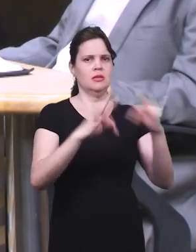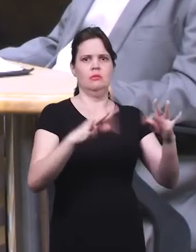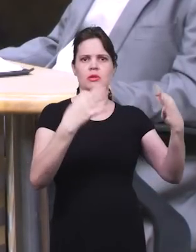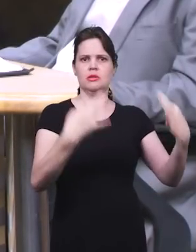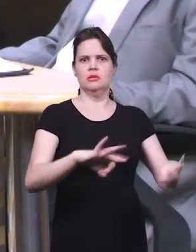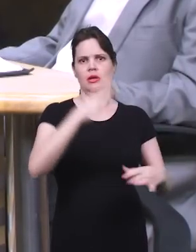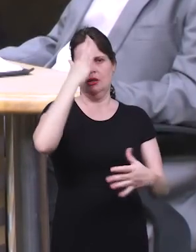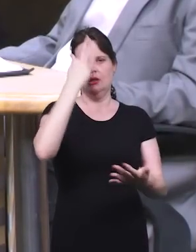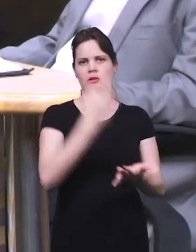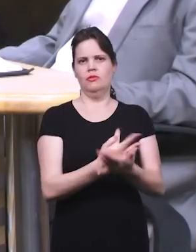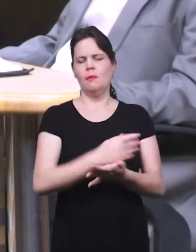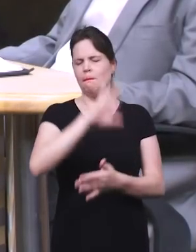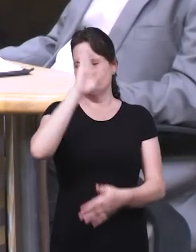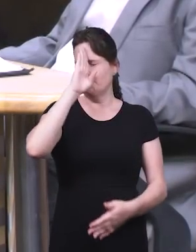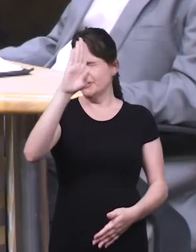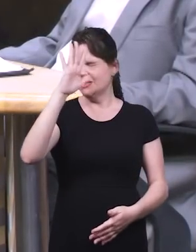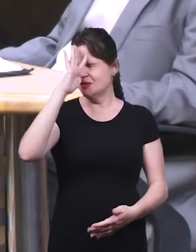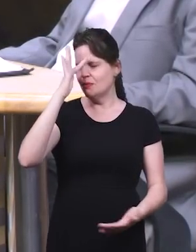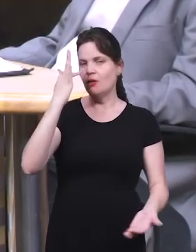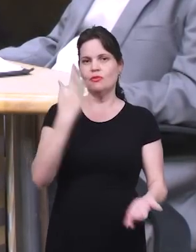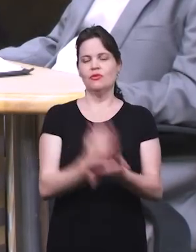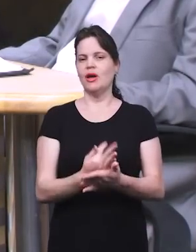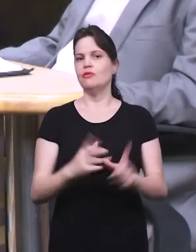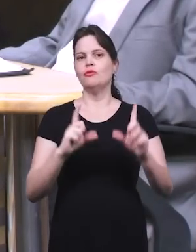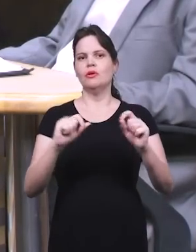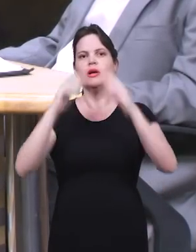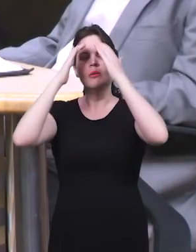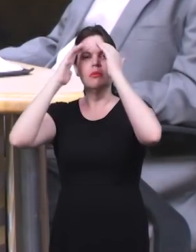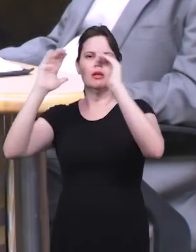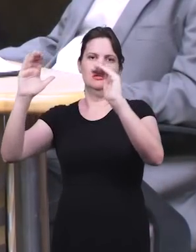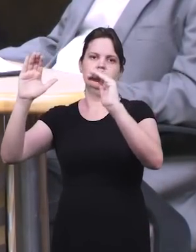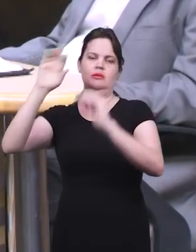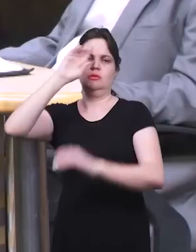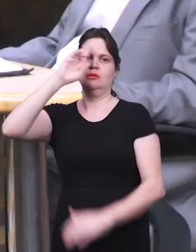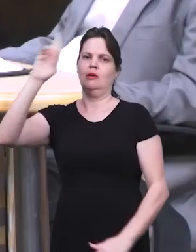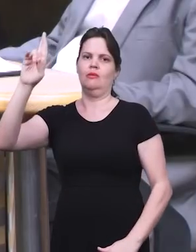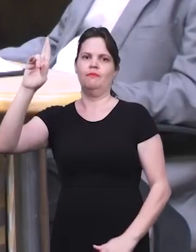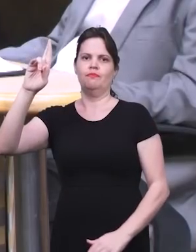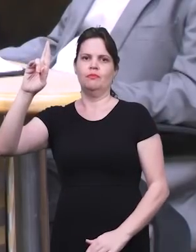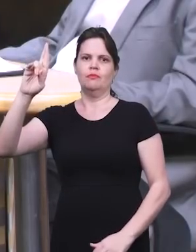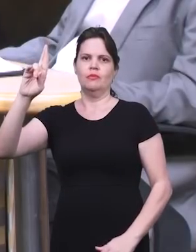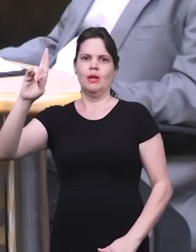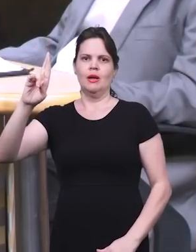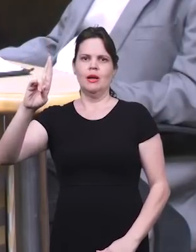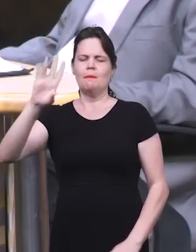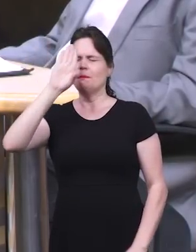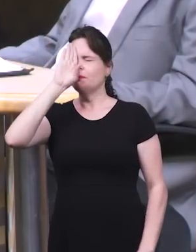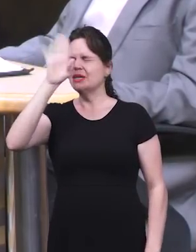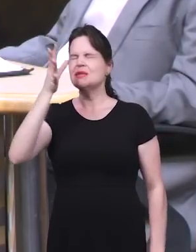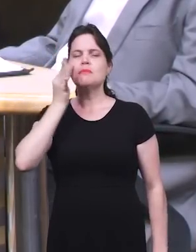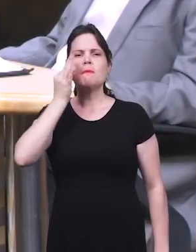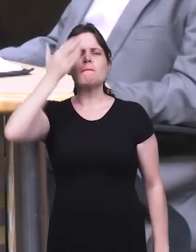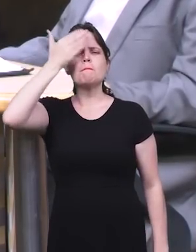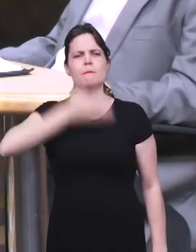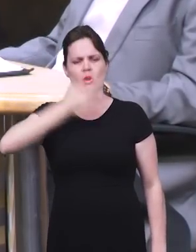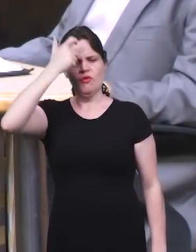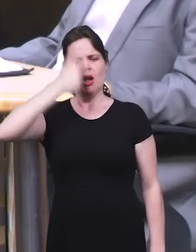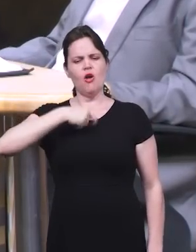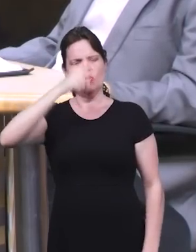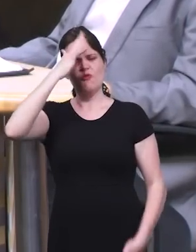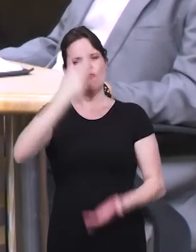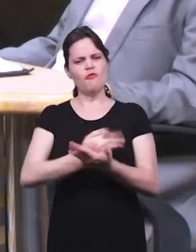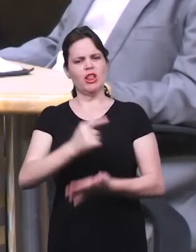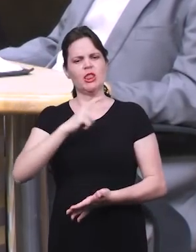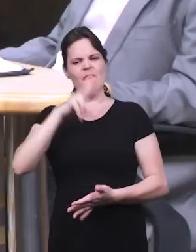fé. O maior sinal da fé na vida de Abraão foi a obediência. A maior evidência